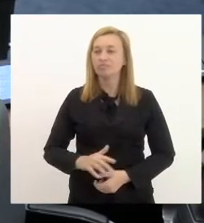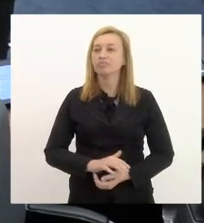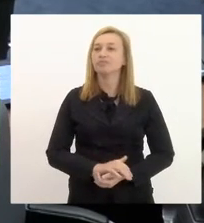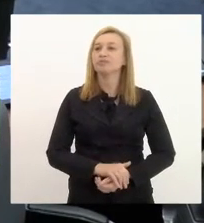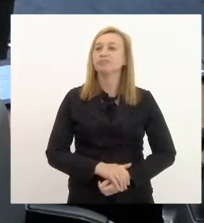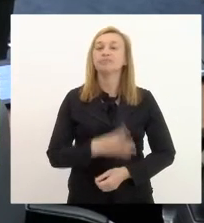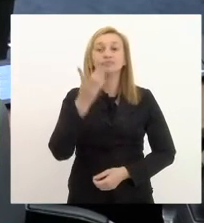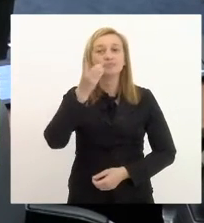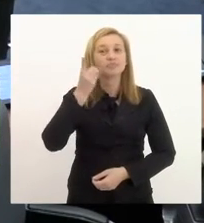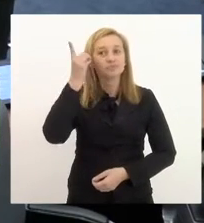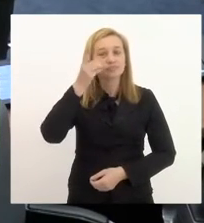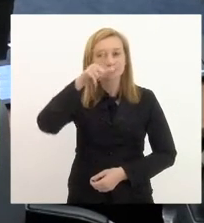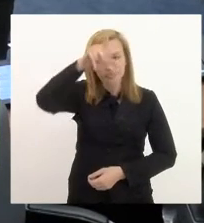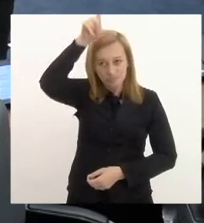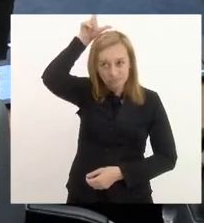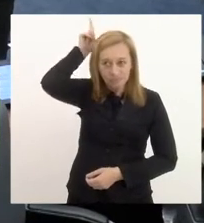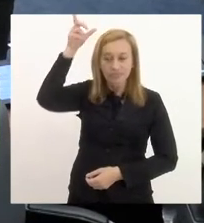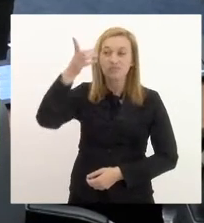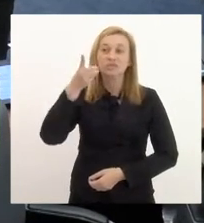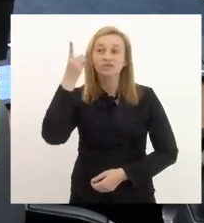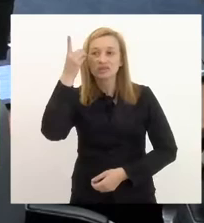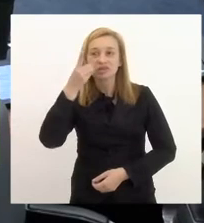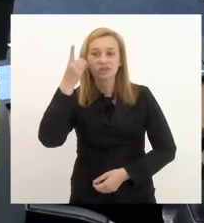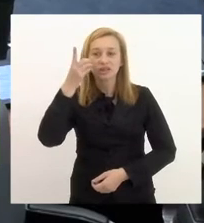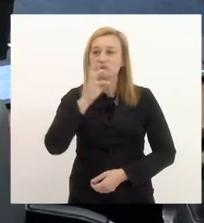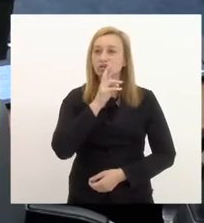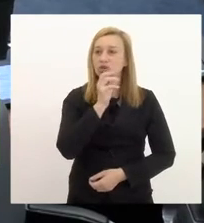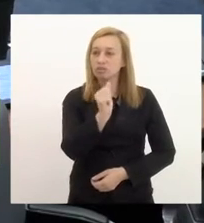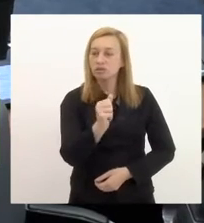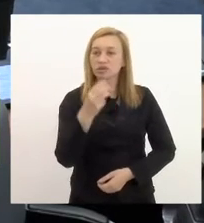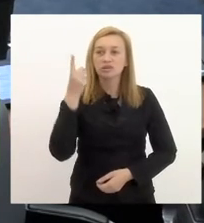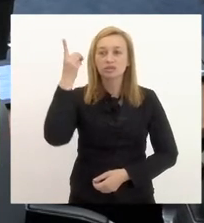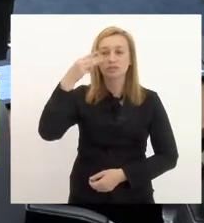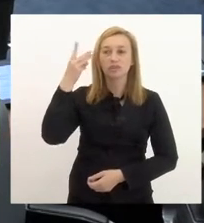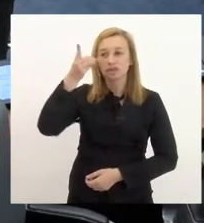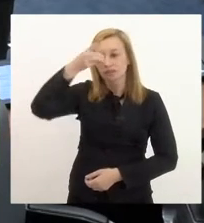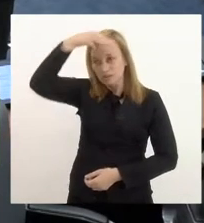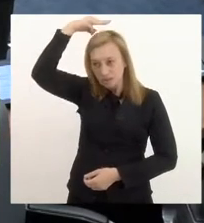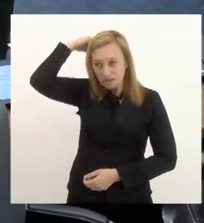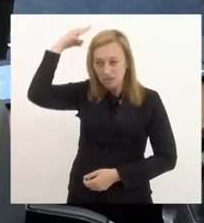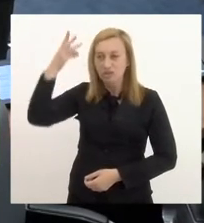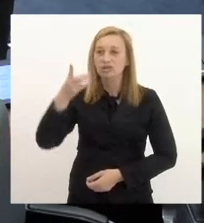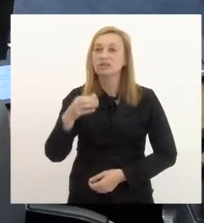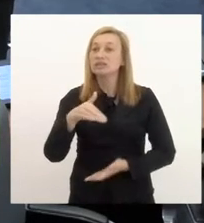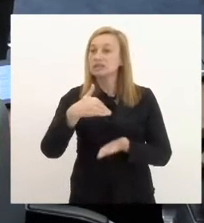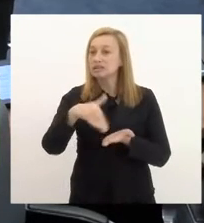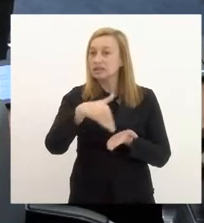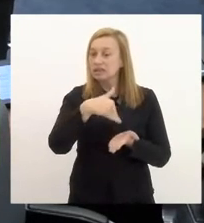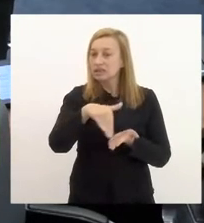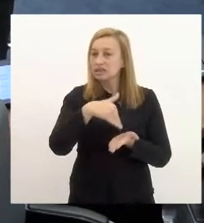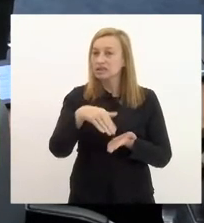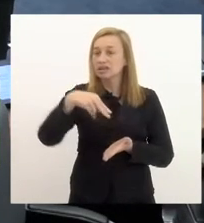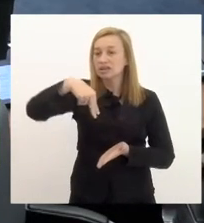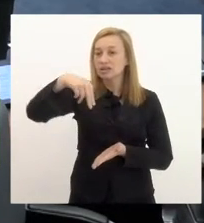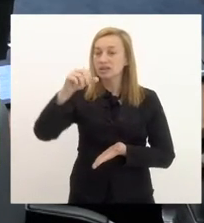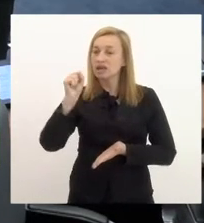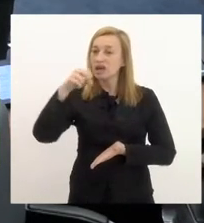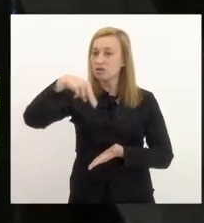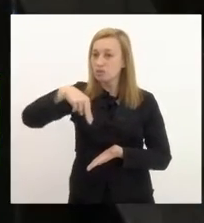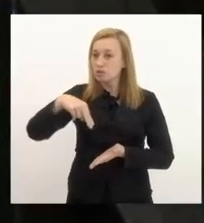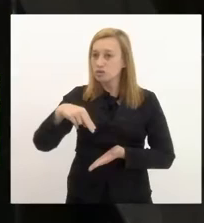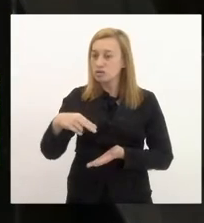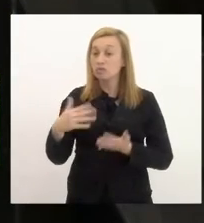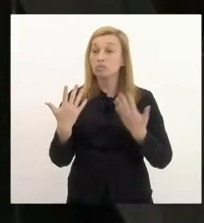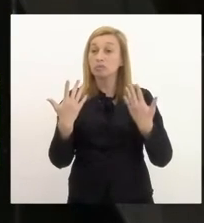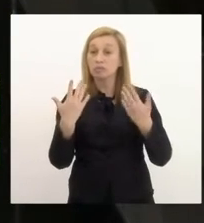Deputado Luiz Paulo deputados Rodrigo Amorim Márcio Pacheco secretário Nelson Rocha em